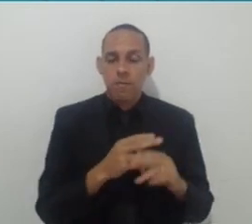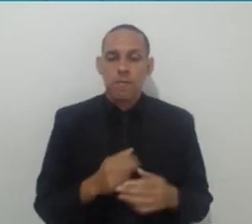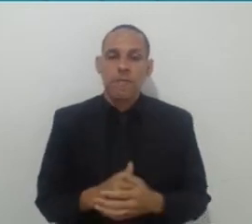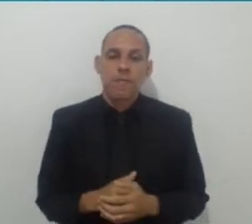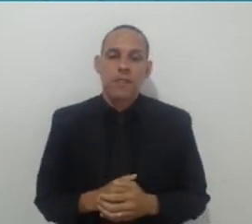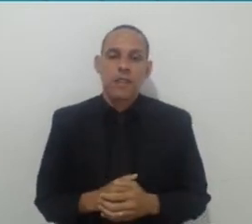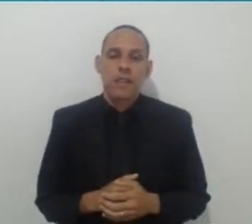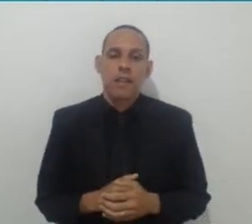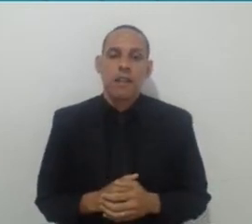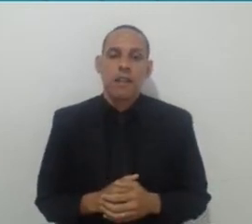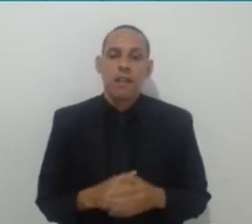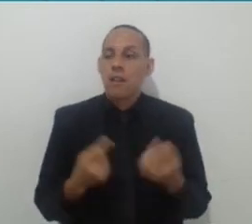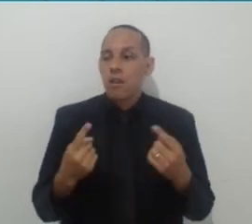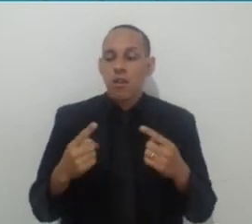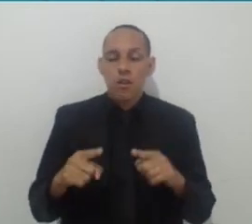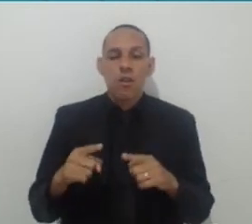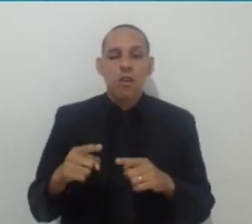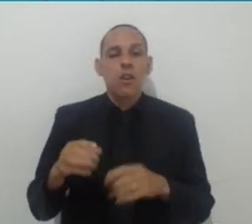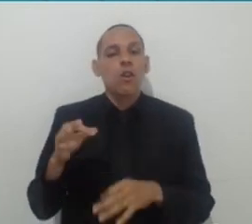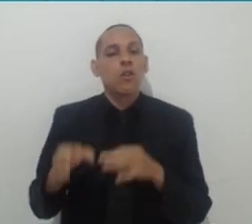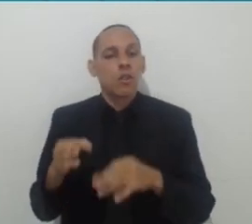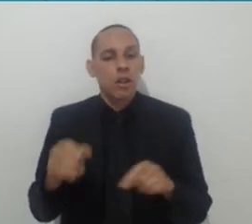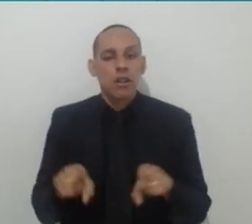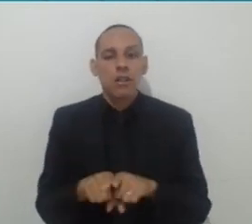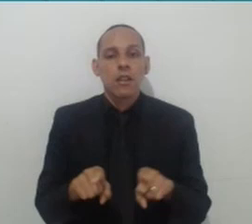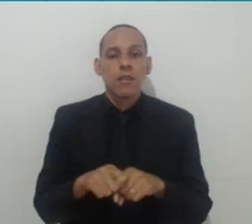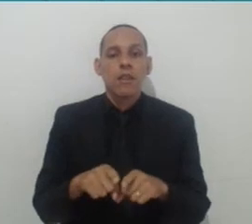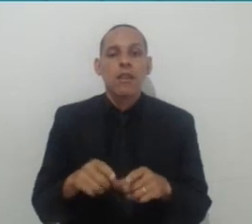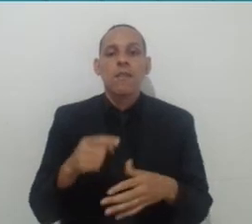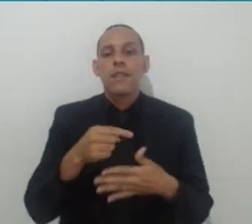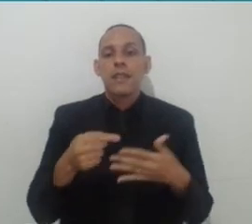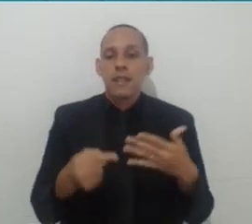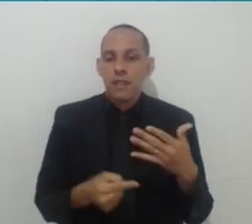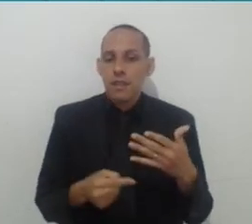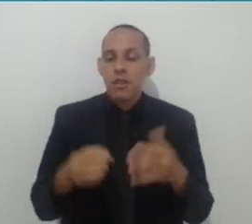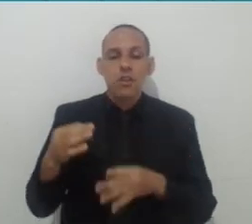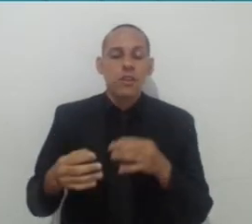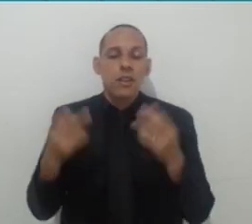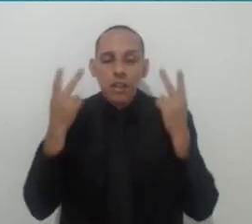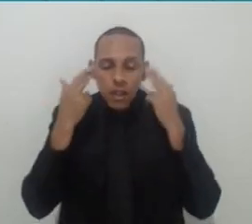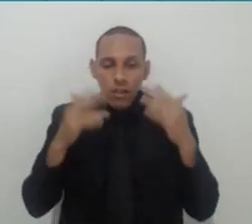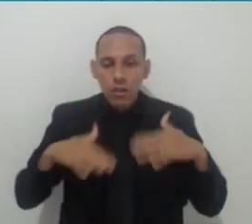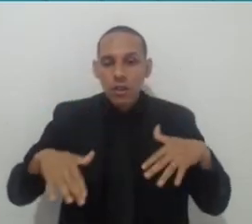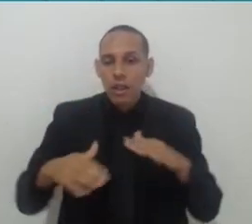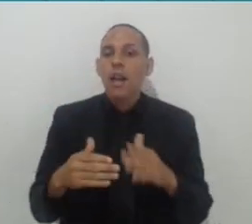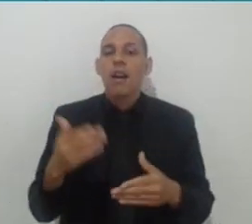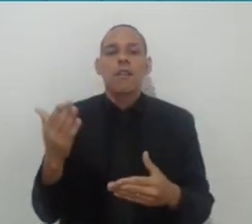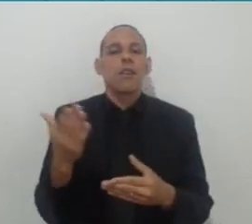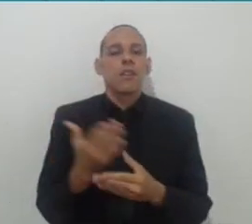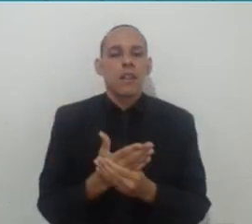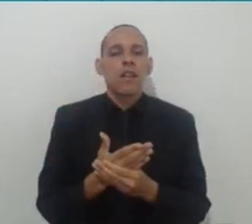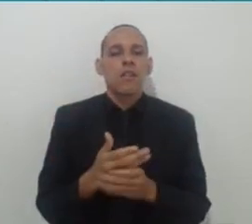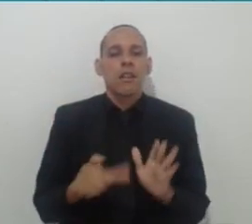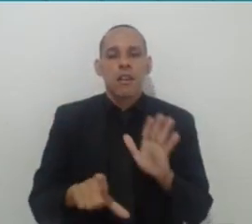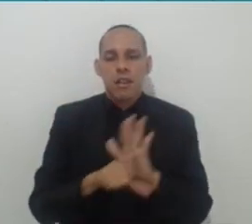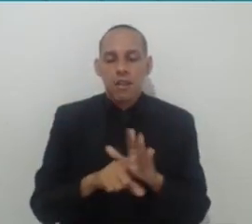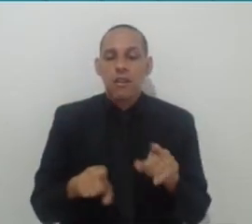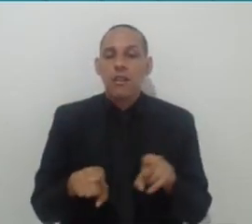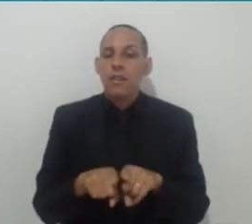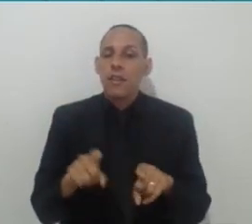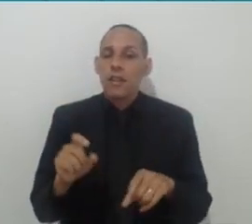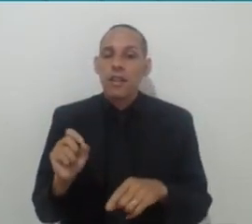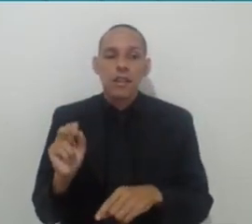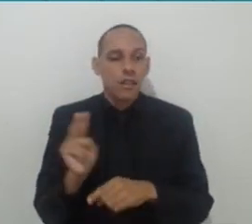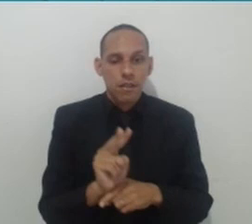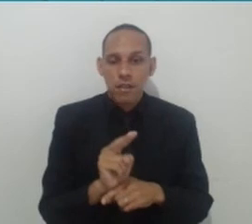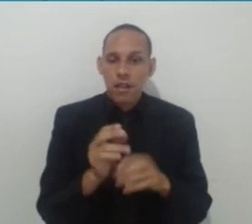viola não só a coisa julgada, como o princípio do juiz natural, o princípio do devido processo legal, da ampla defesa e contraditório,